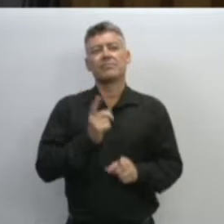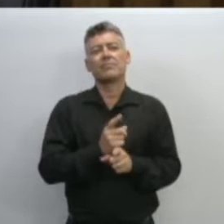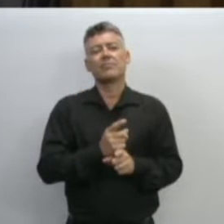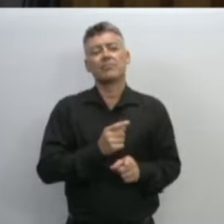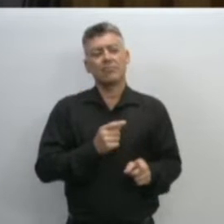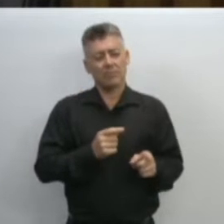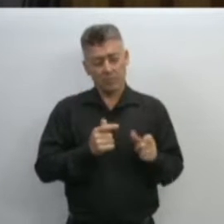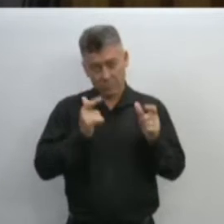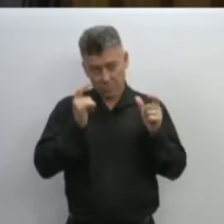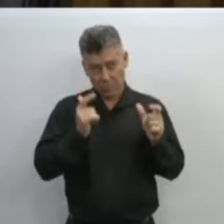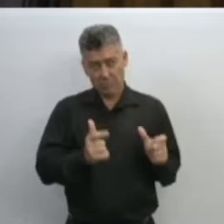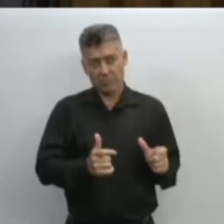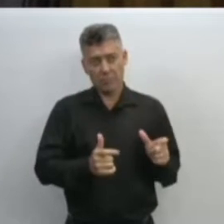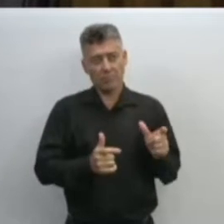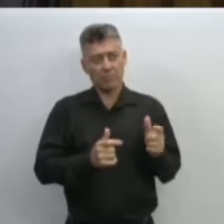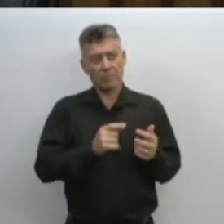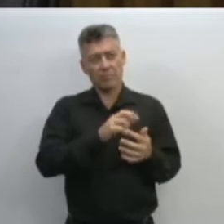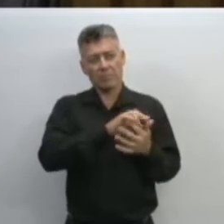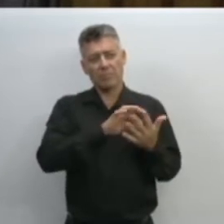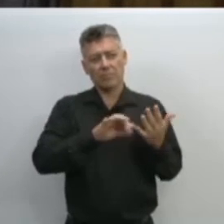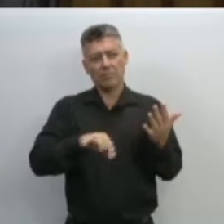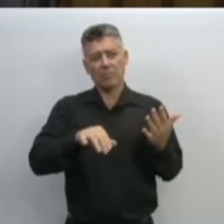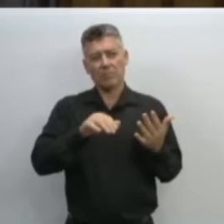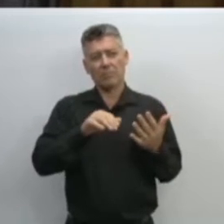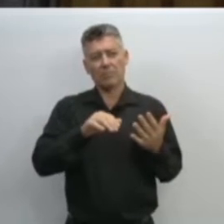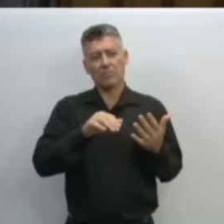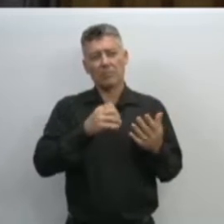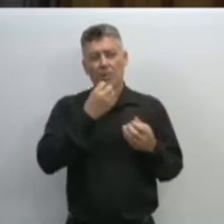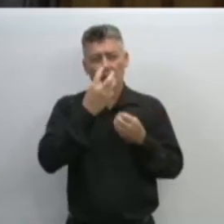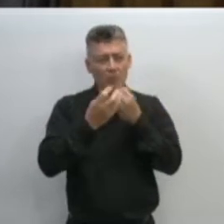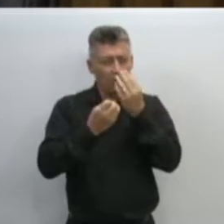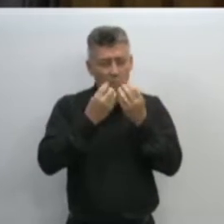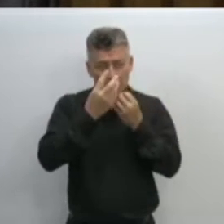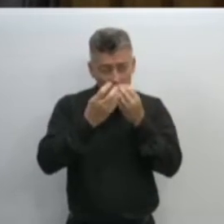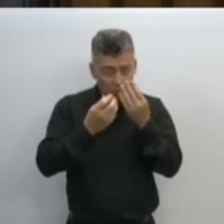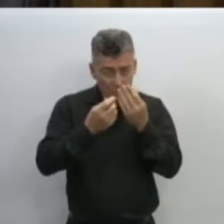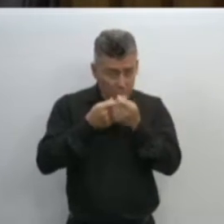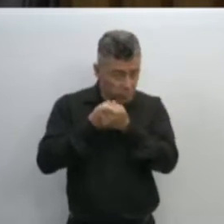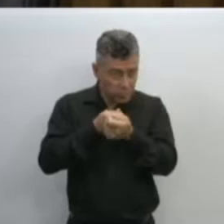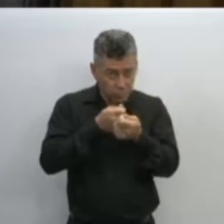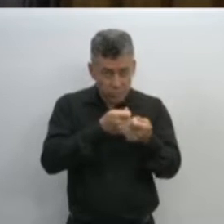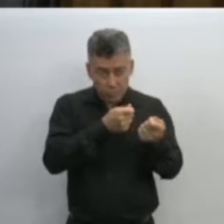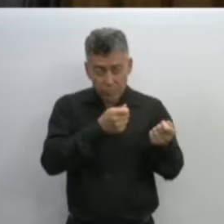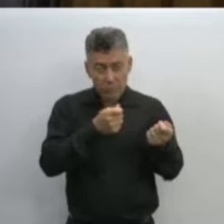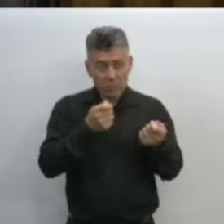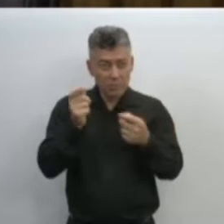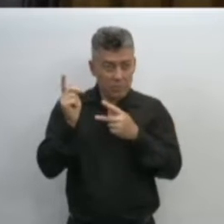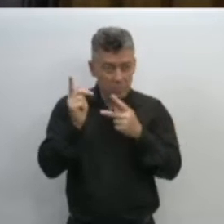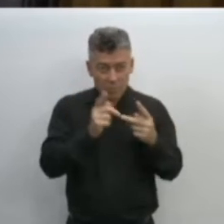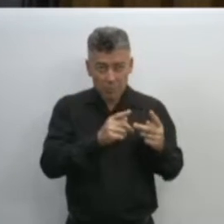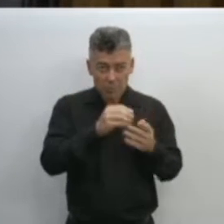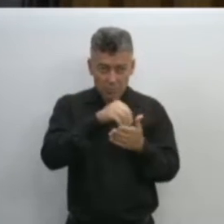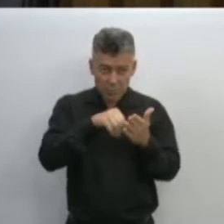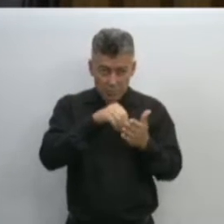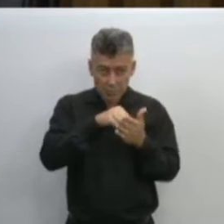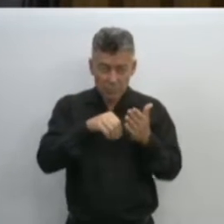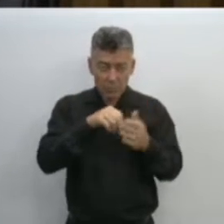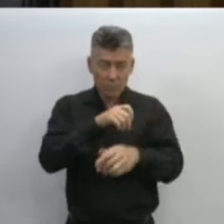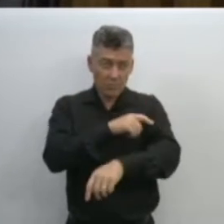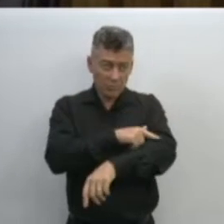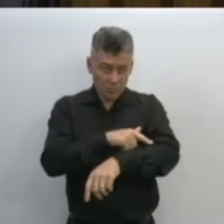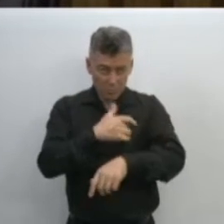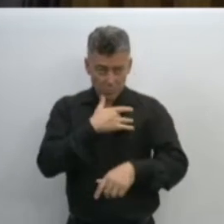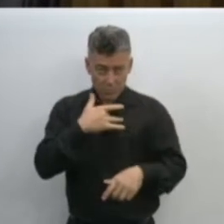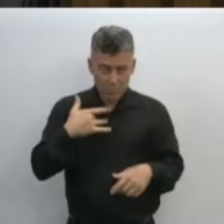desdobramento dos vários apartes, dos vários pronunciamentos e até da provocação da vinda do secretário municipal de saúde aqui